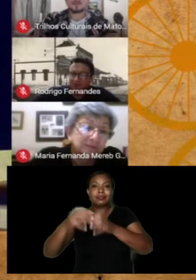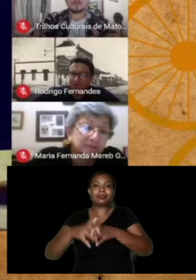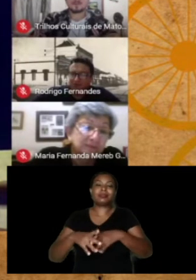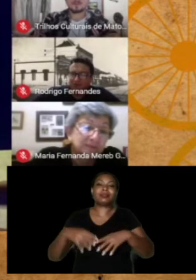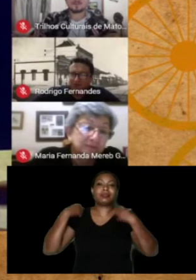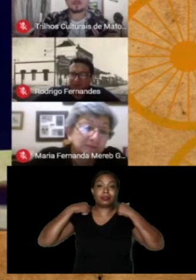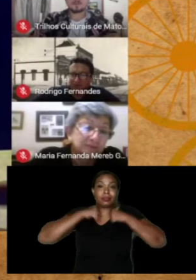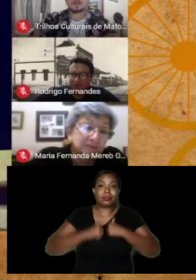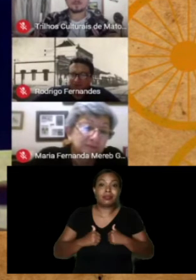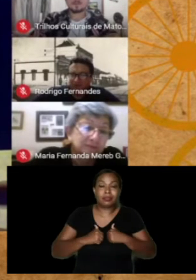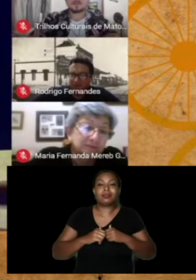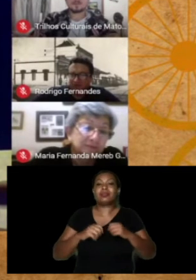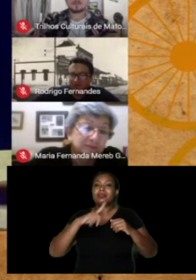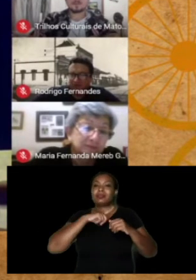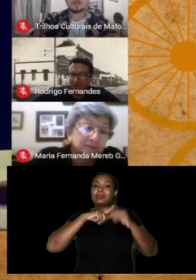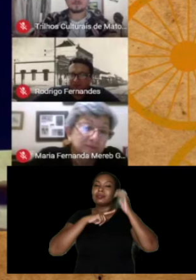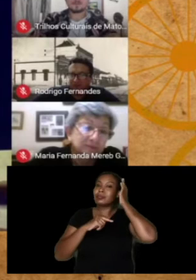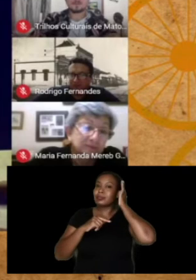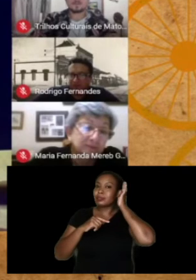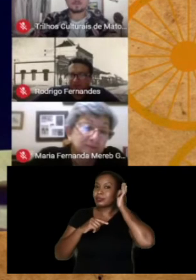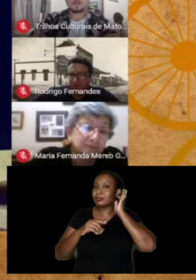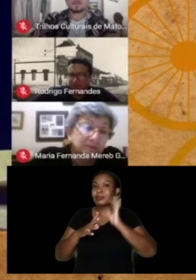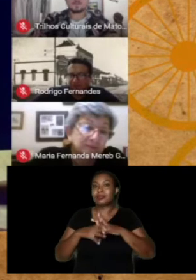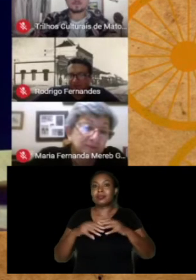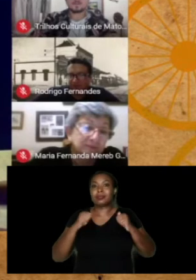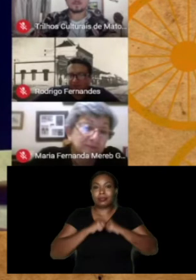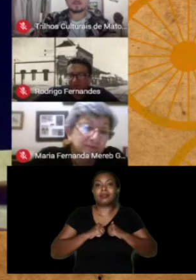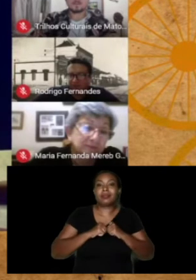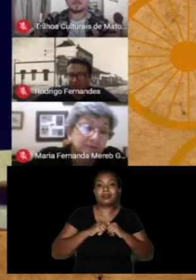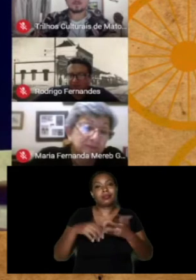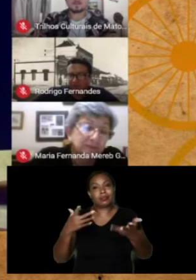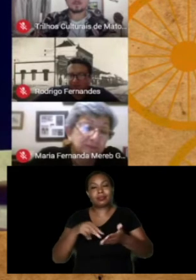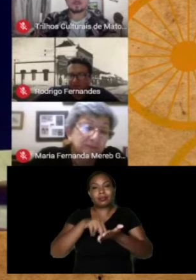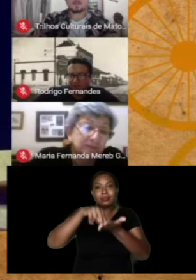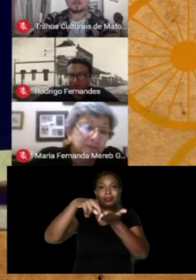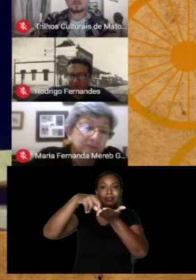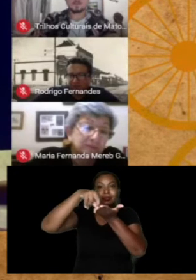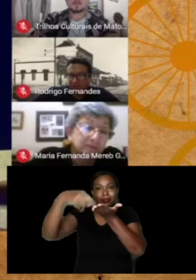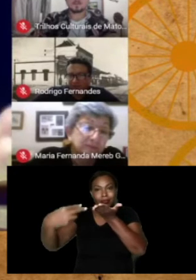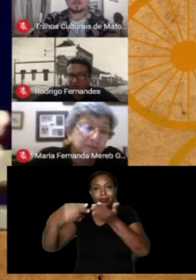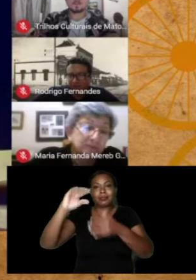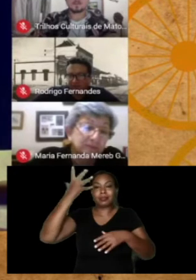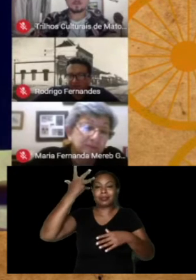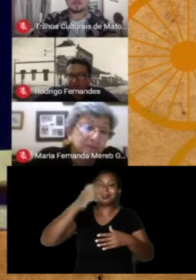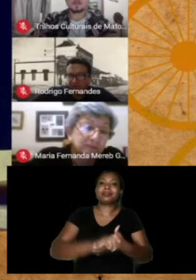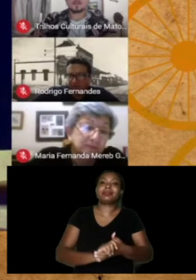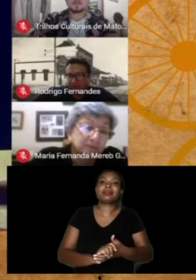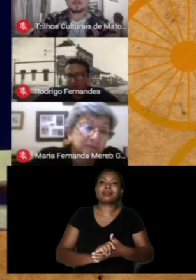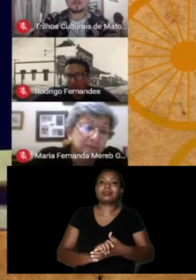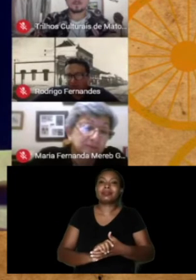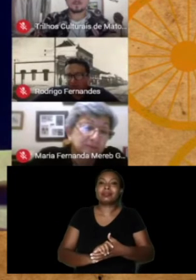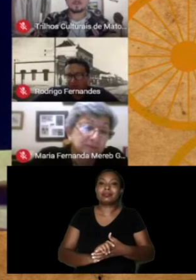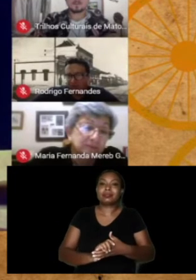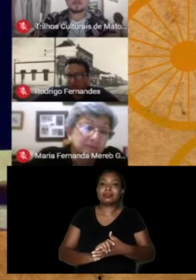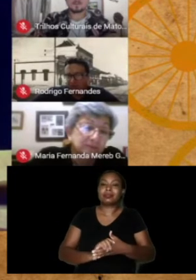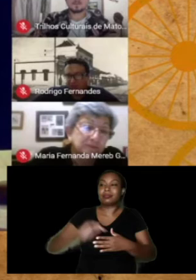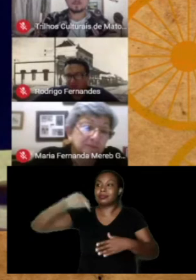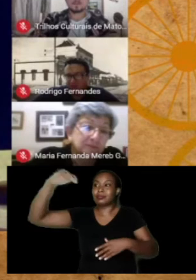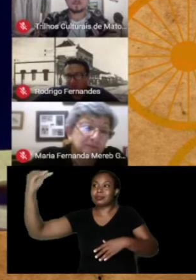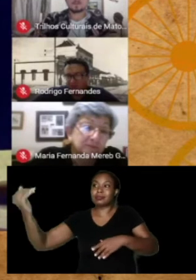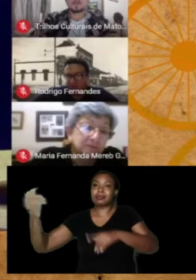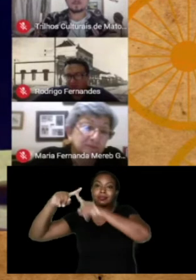mochilas para não cairmos também. Porque só de Santa Cruz a Corumbá nós levamos